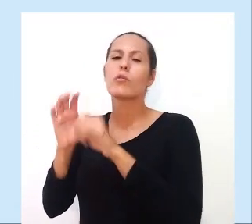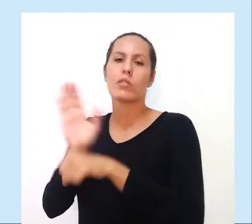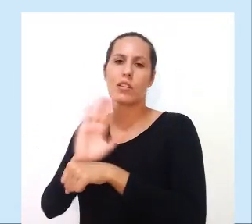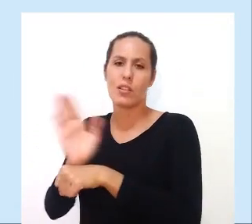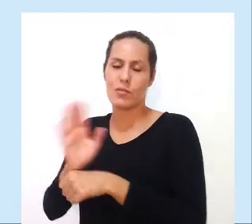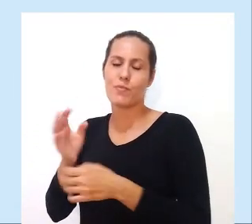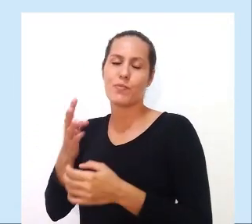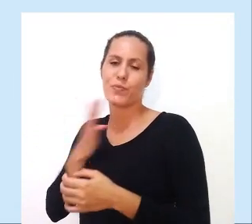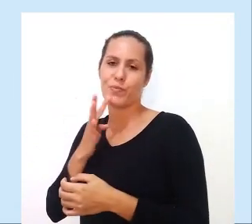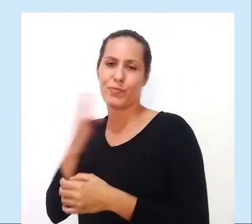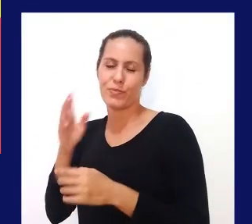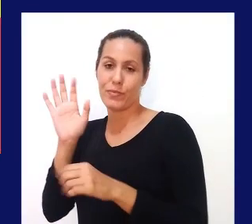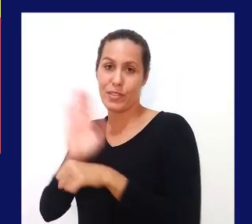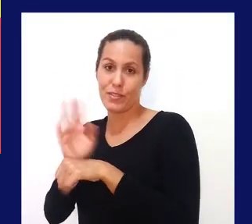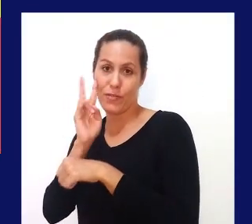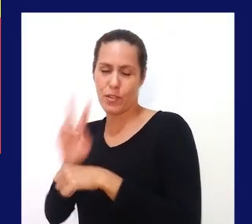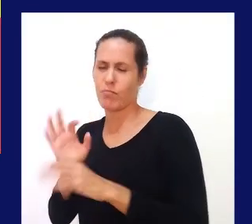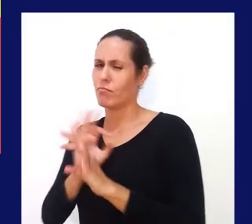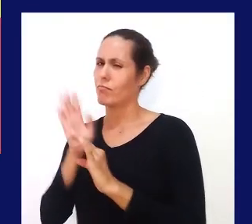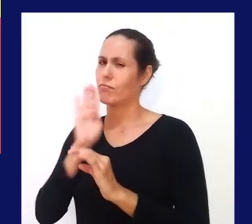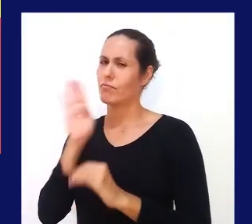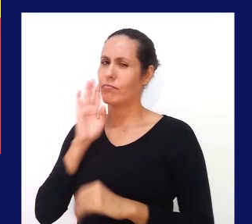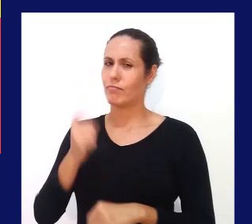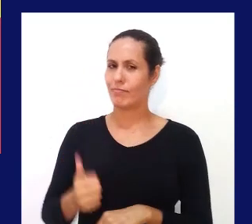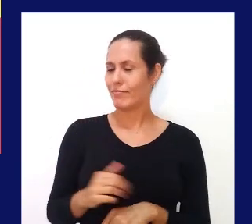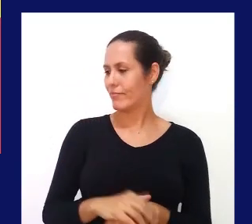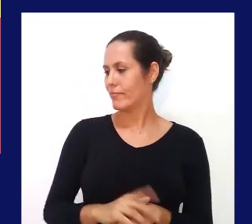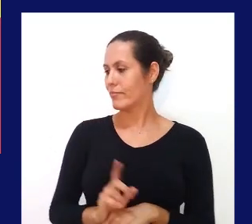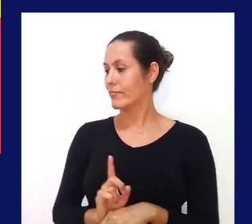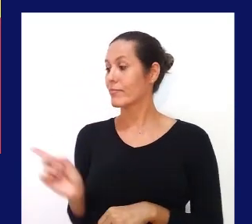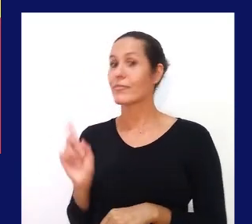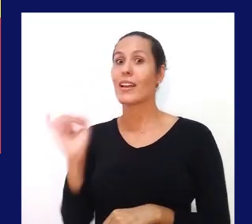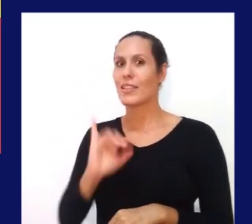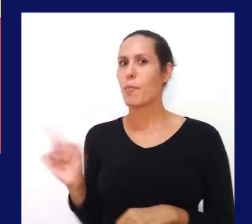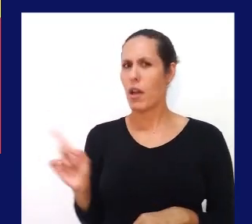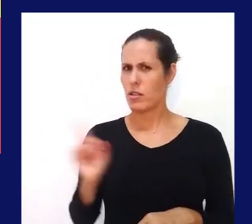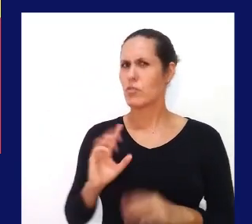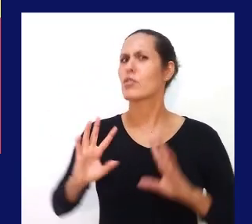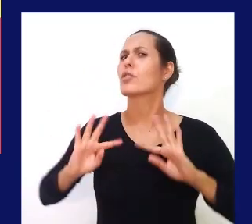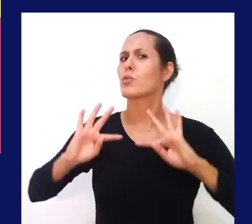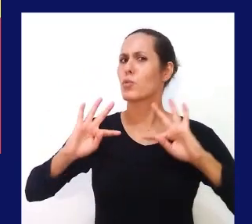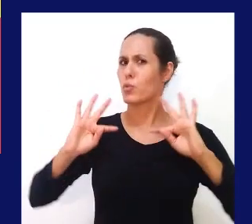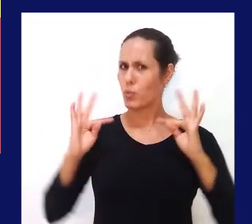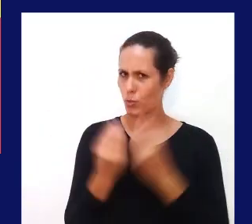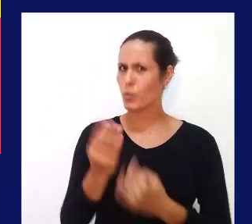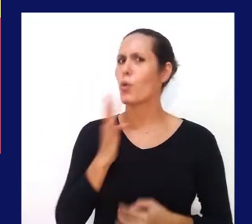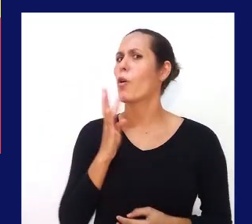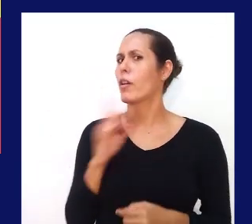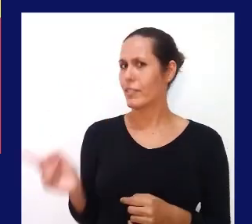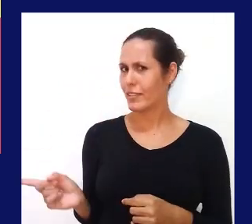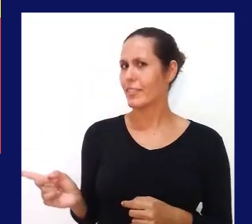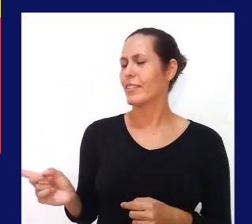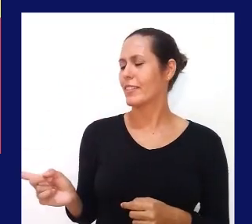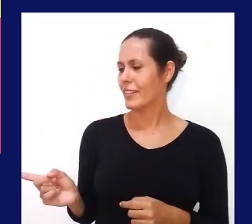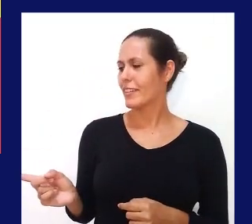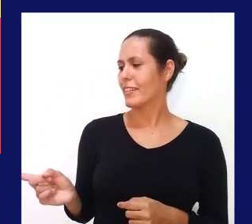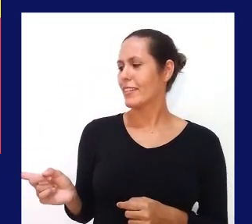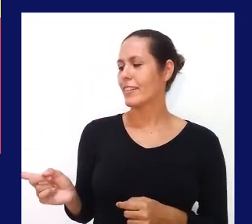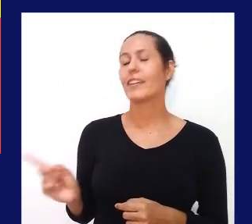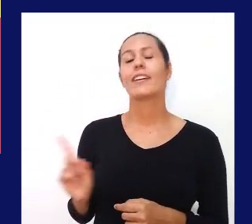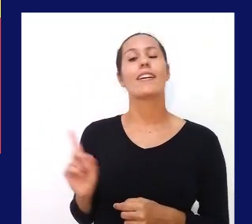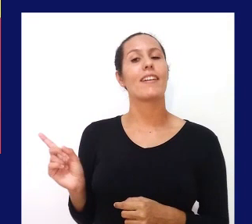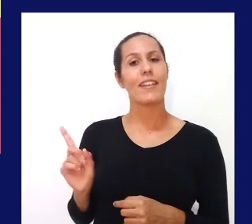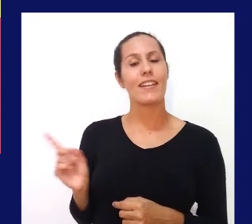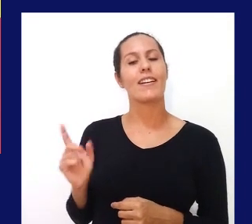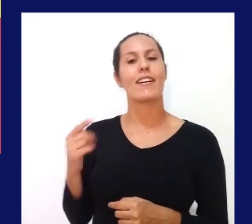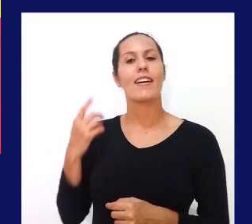possa assistir esse filme que é bem legal. Nossas próximas imagens. Esse, acho que todo mundo conhece, né?